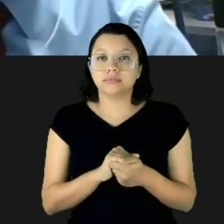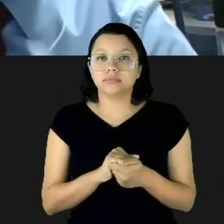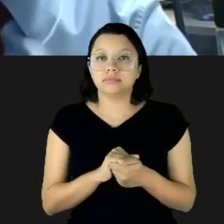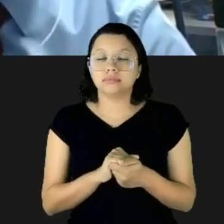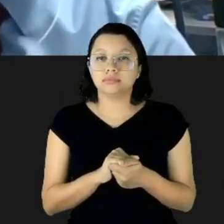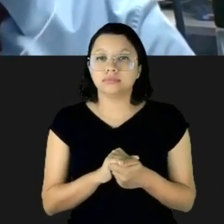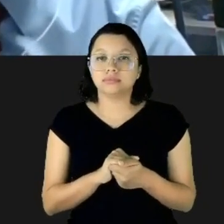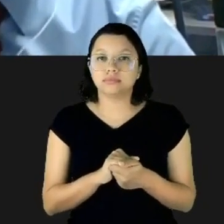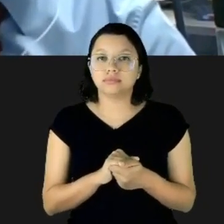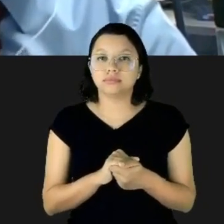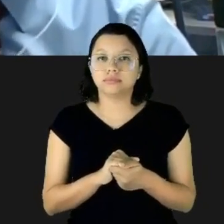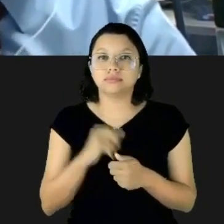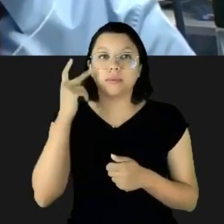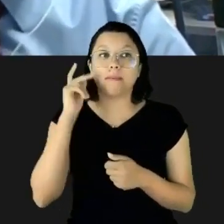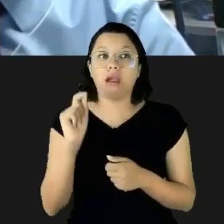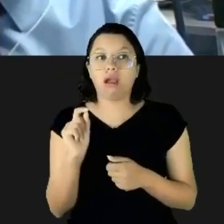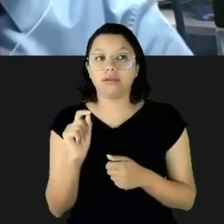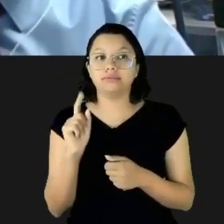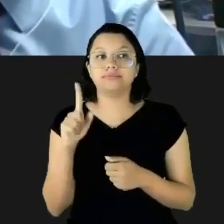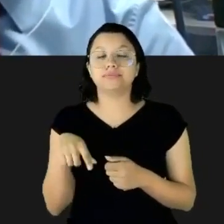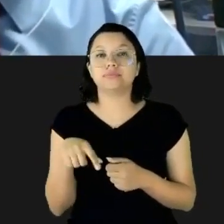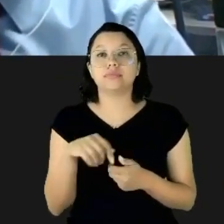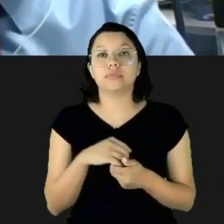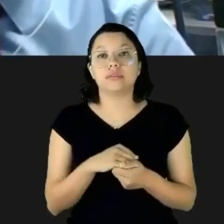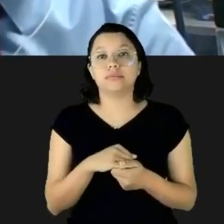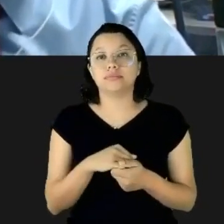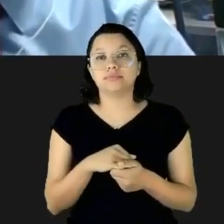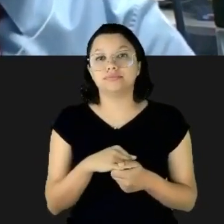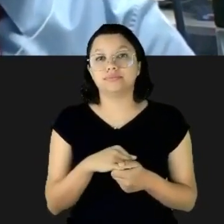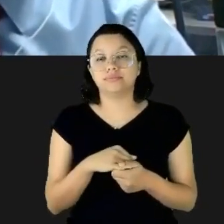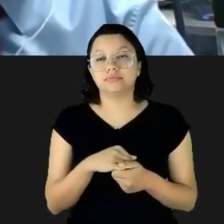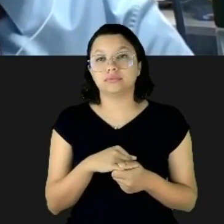para que seja a